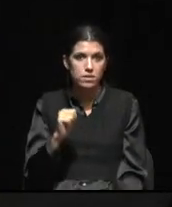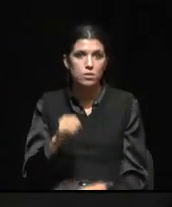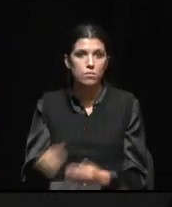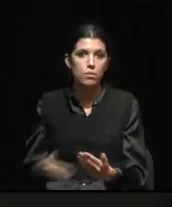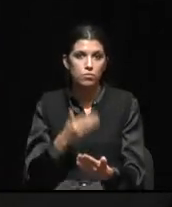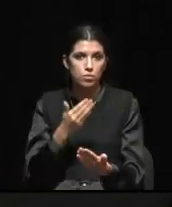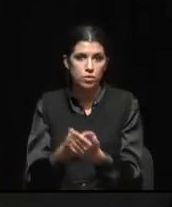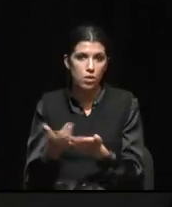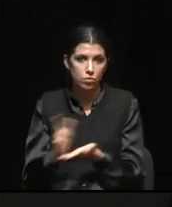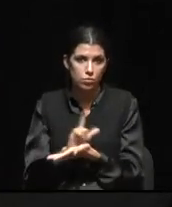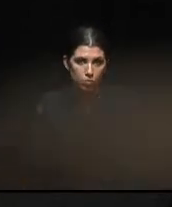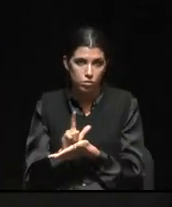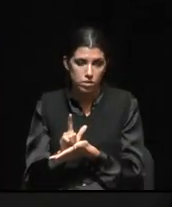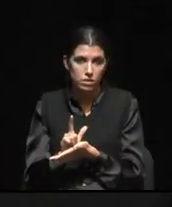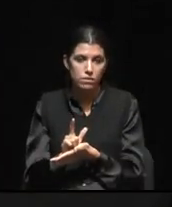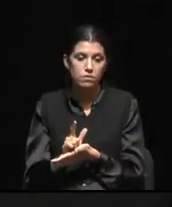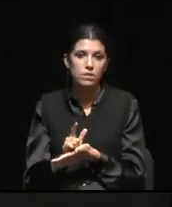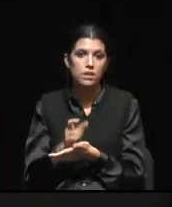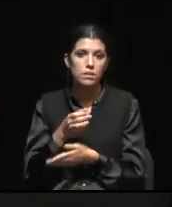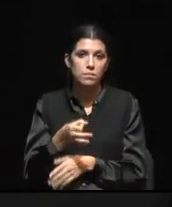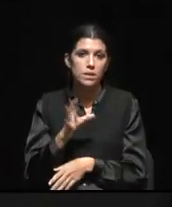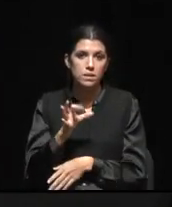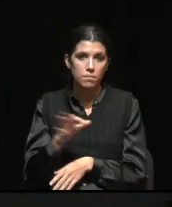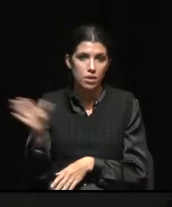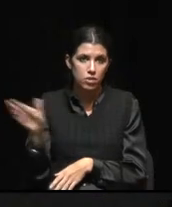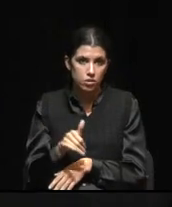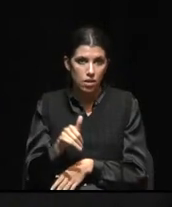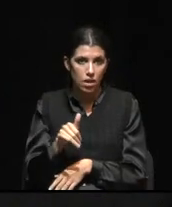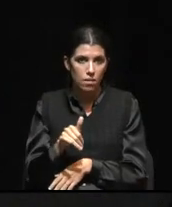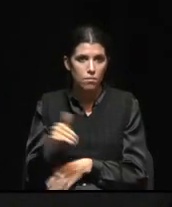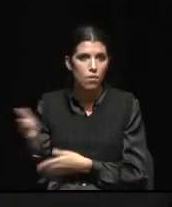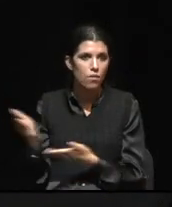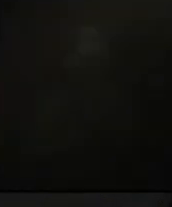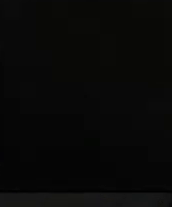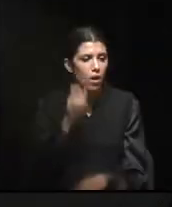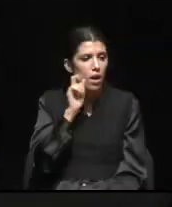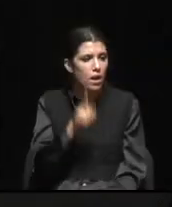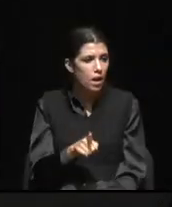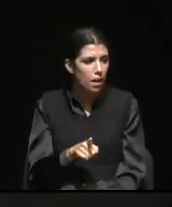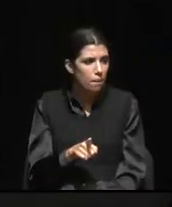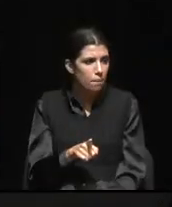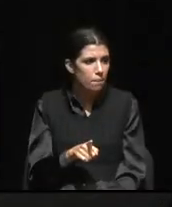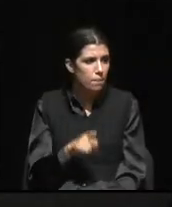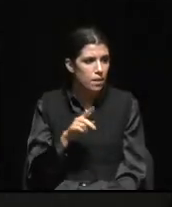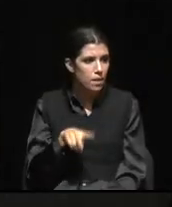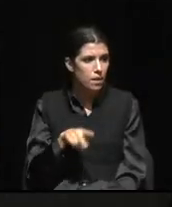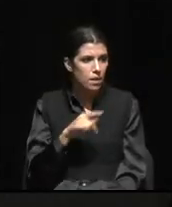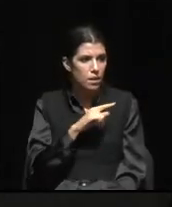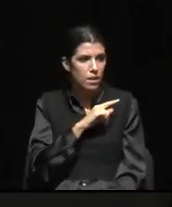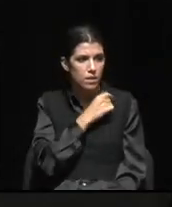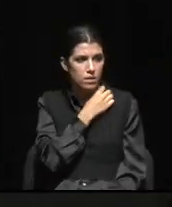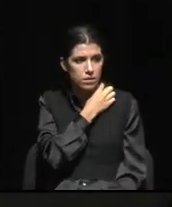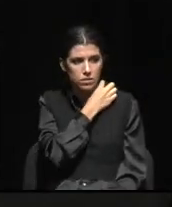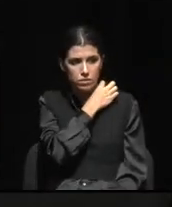chamo do PCP quem apresenta a a o voto é a deputada